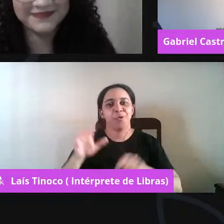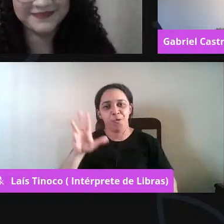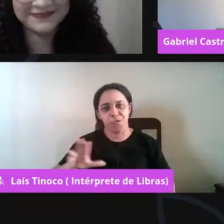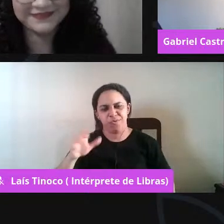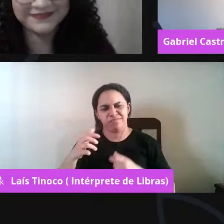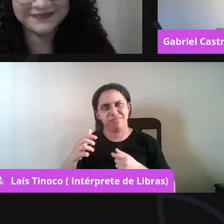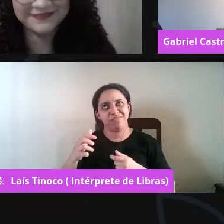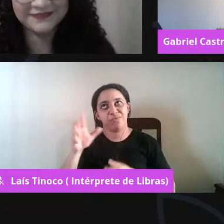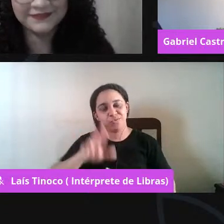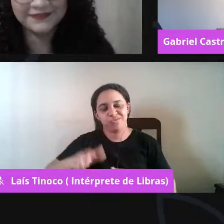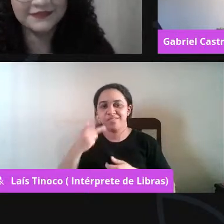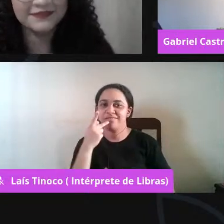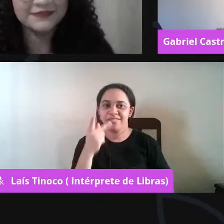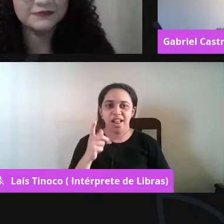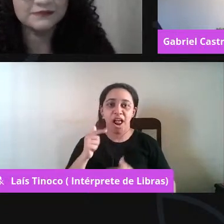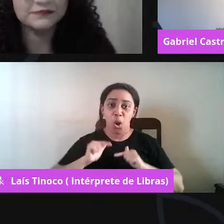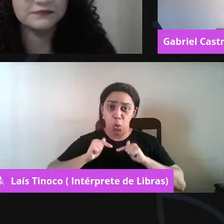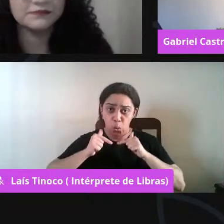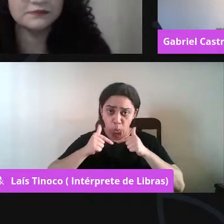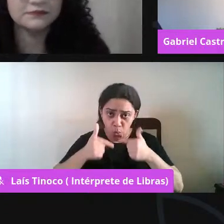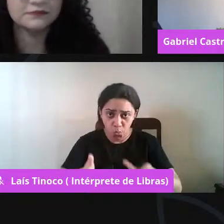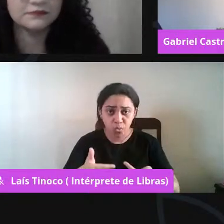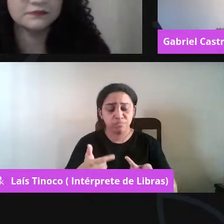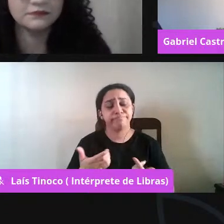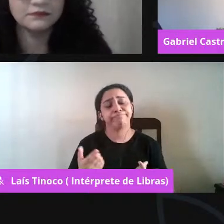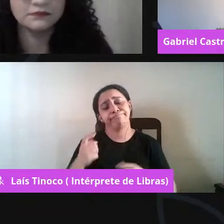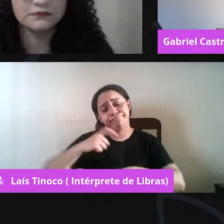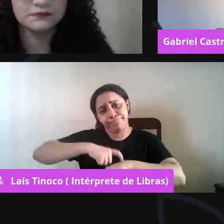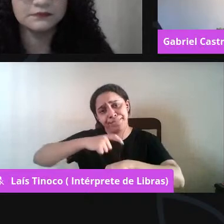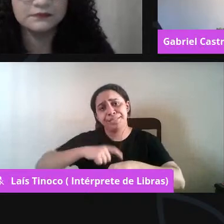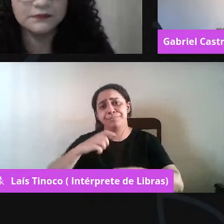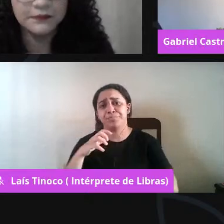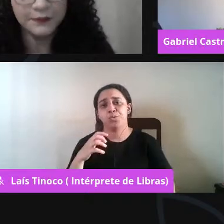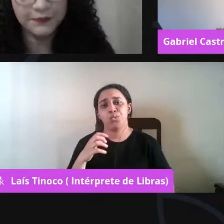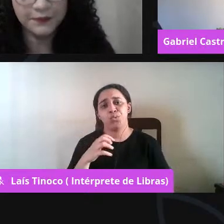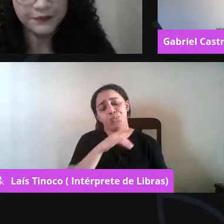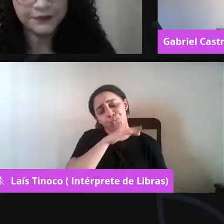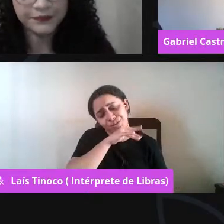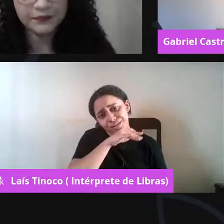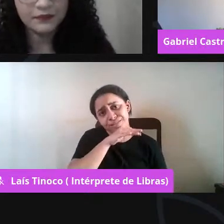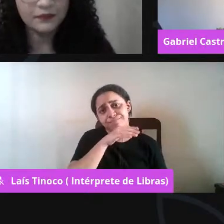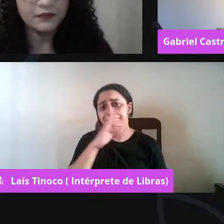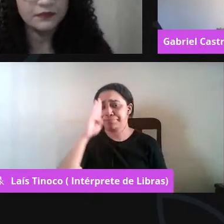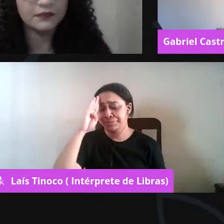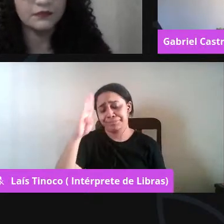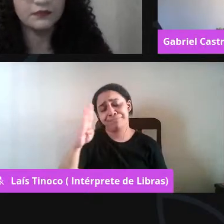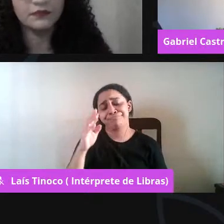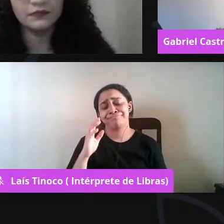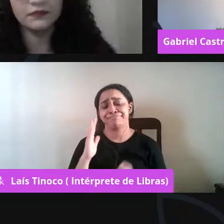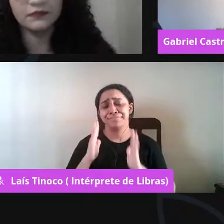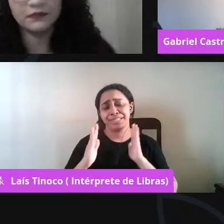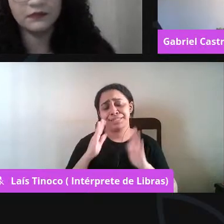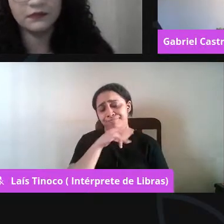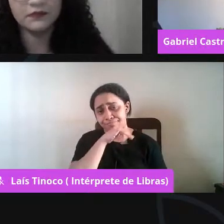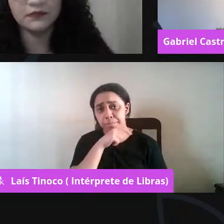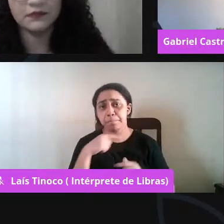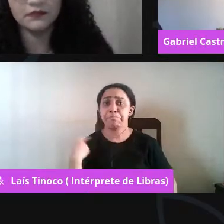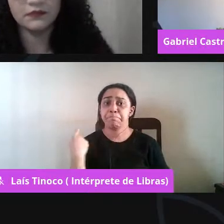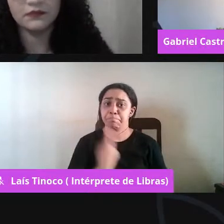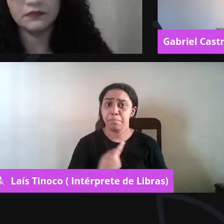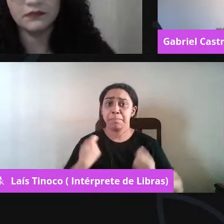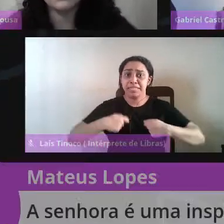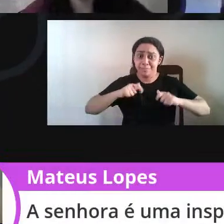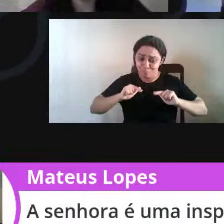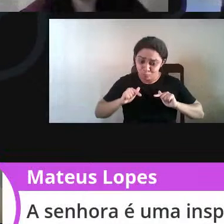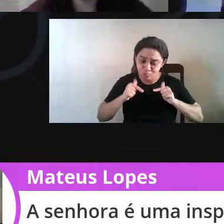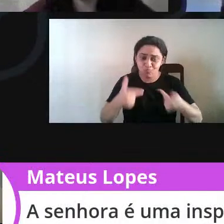que ficar ativo, mesmo nesse tempo horrível. Principalmente nesse tempo horrível que a gente tem que ficar ativo, né?